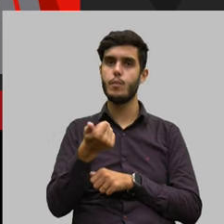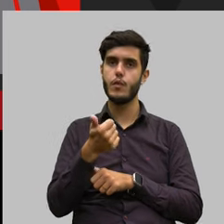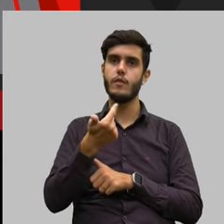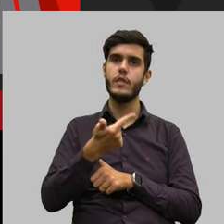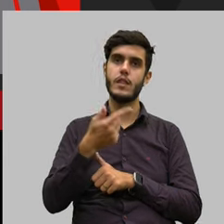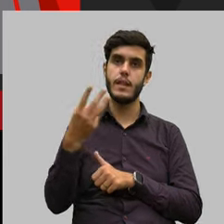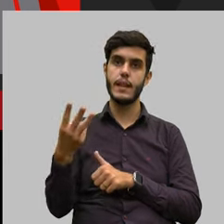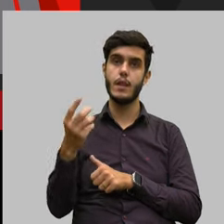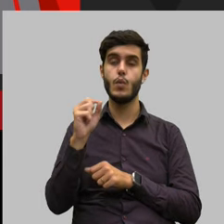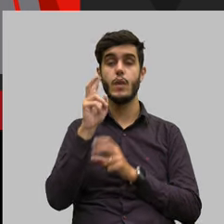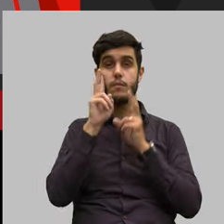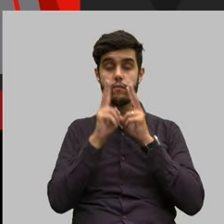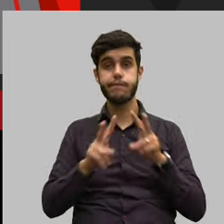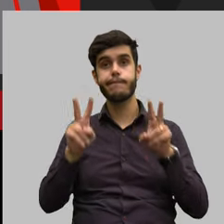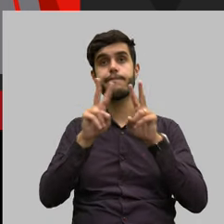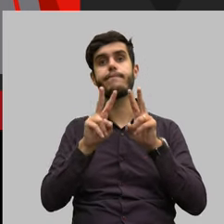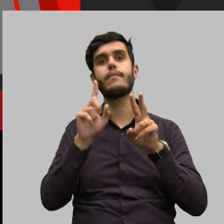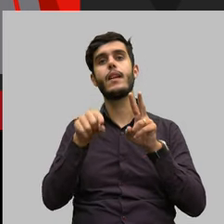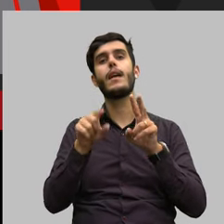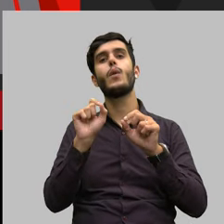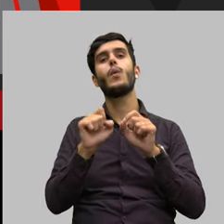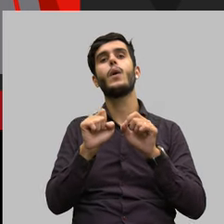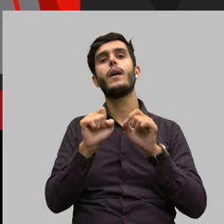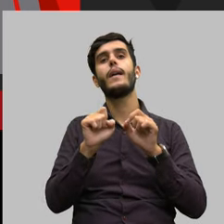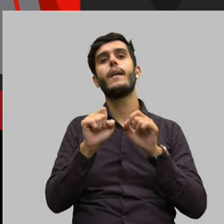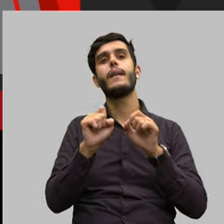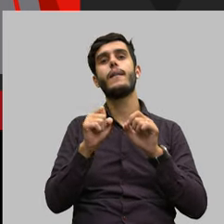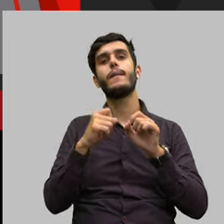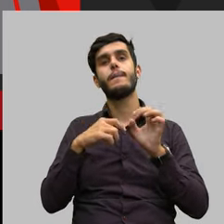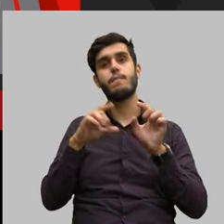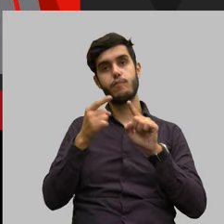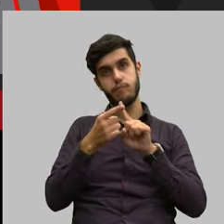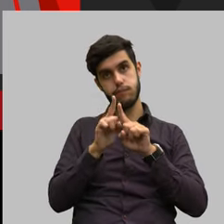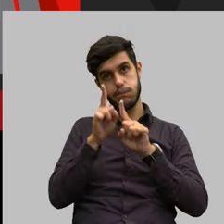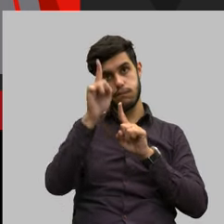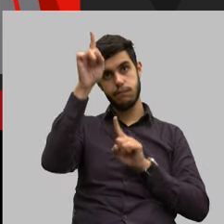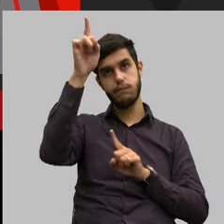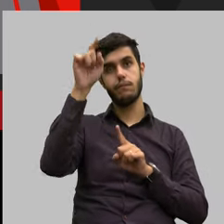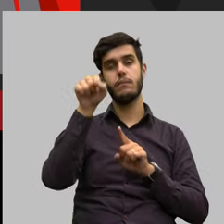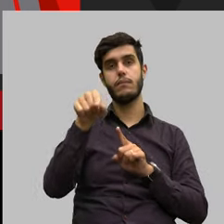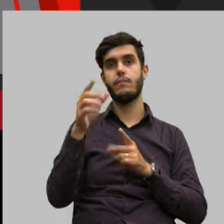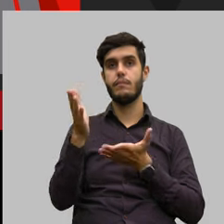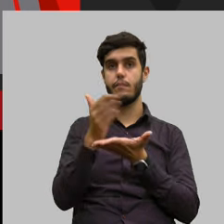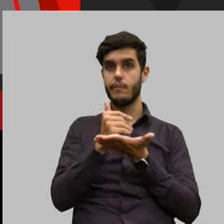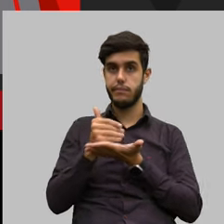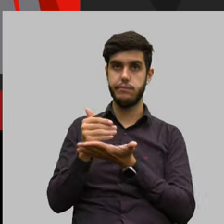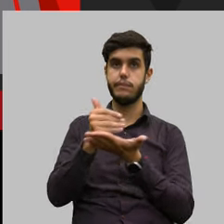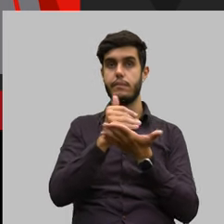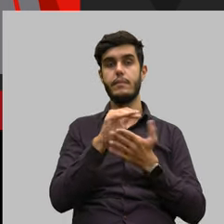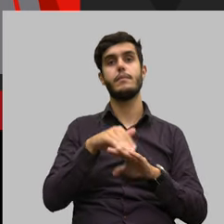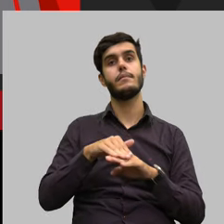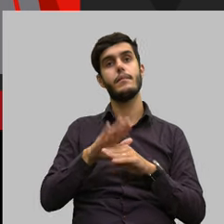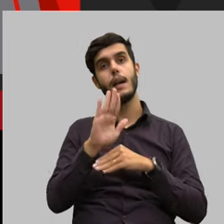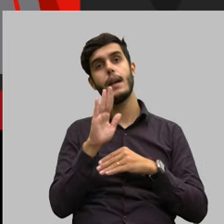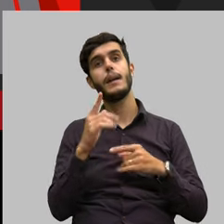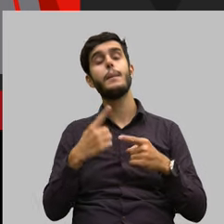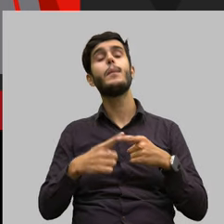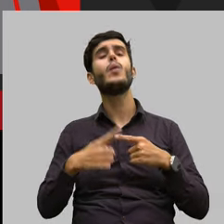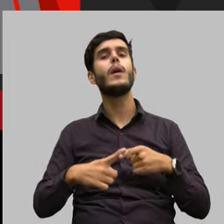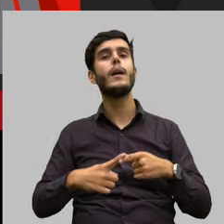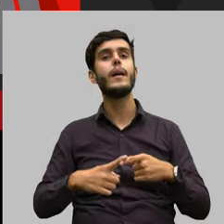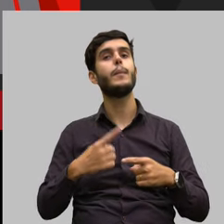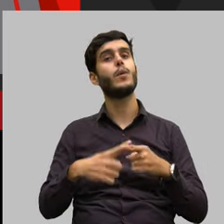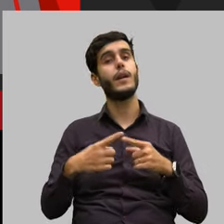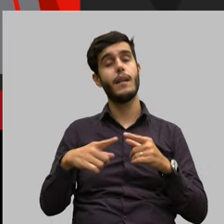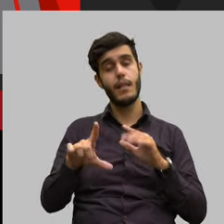se observa ali uma leve né manutenção da arrecadação isso se deve por conta da das leis